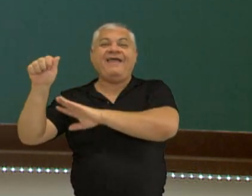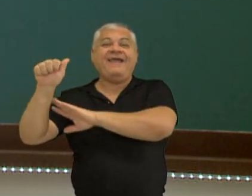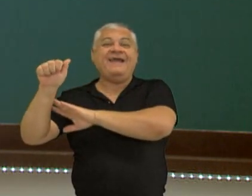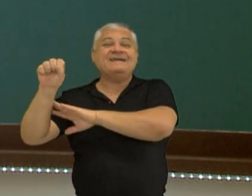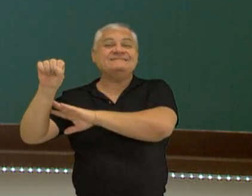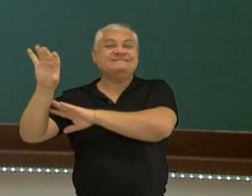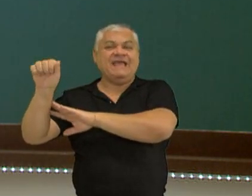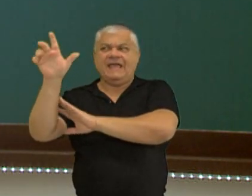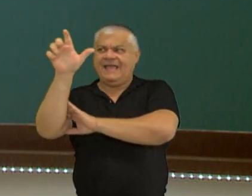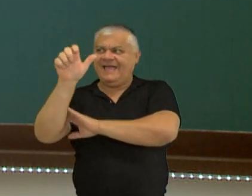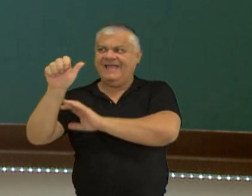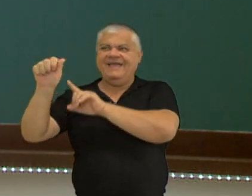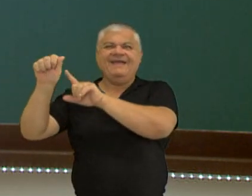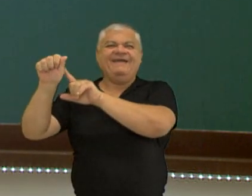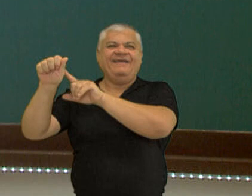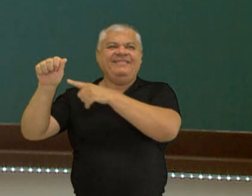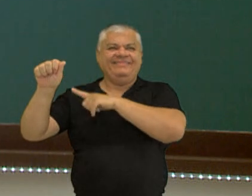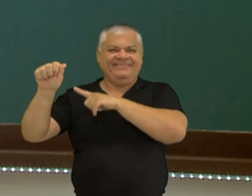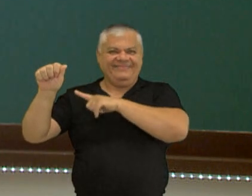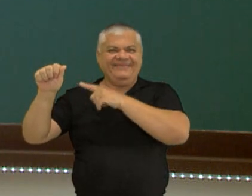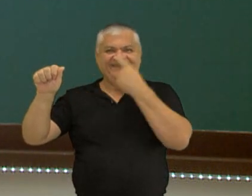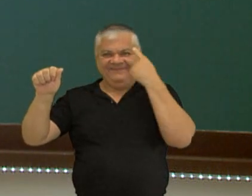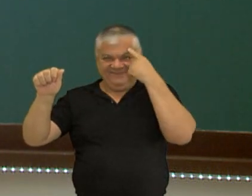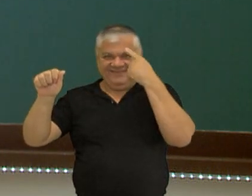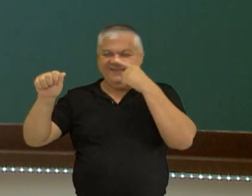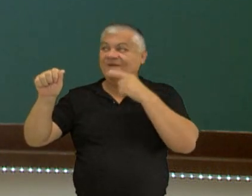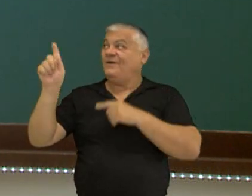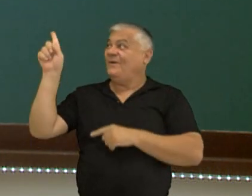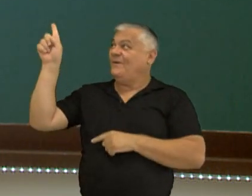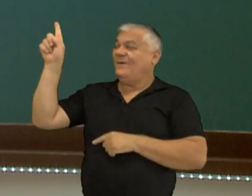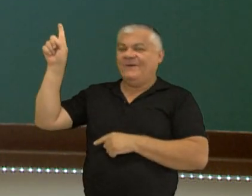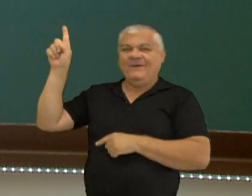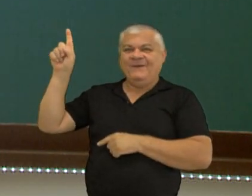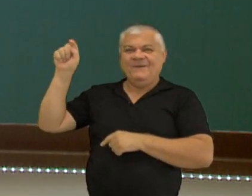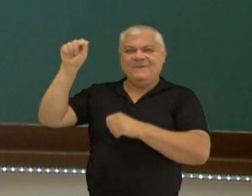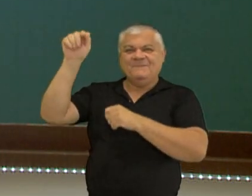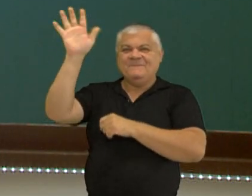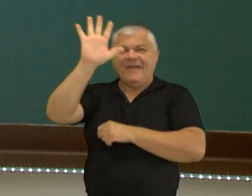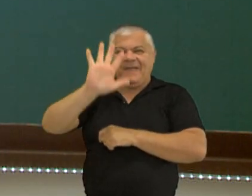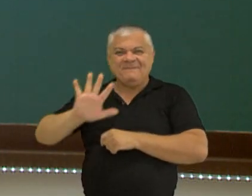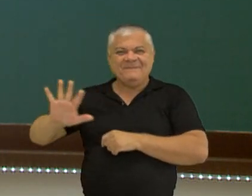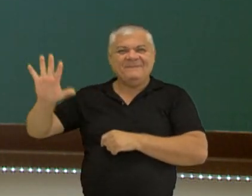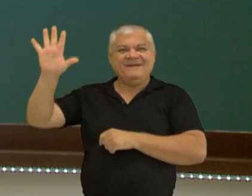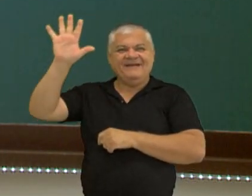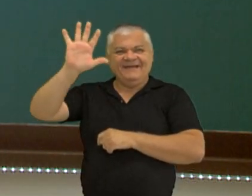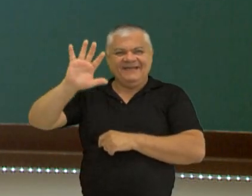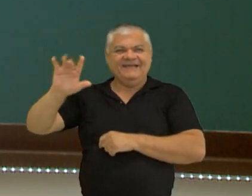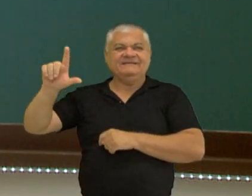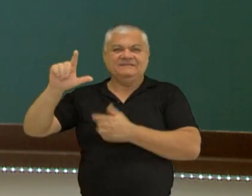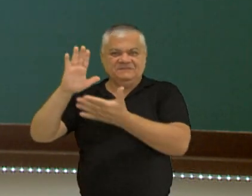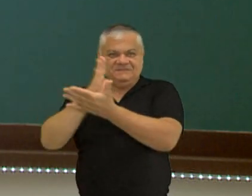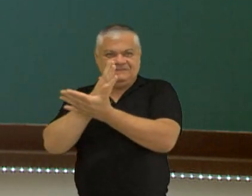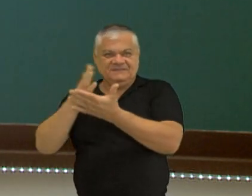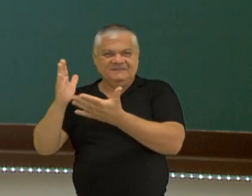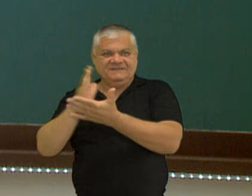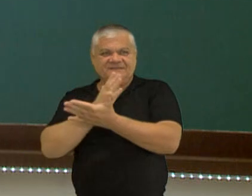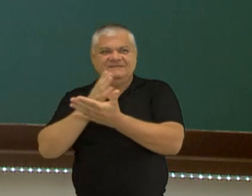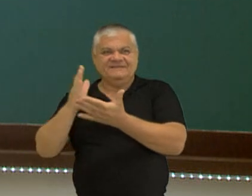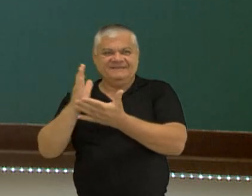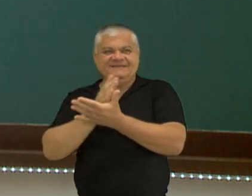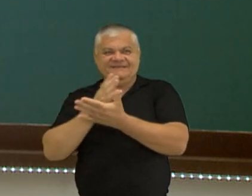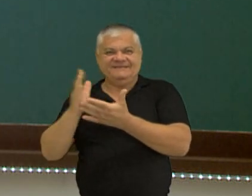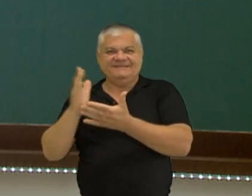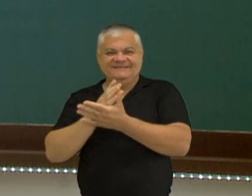né? Aqui está o mapa da divisão política, né? Nós temos uma parte que a gente diz que é o